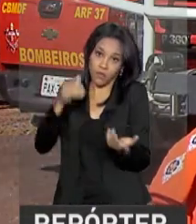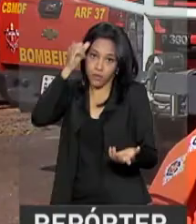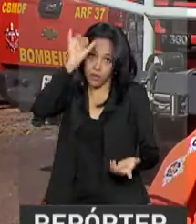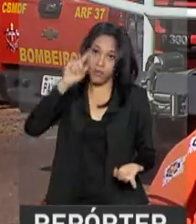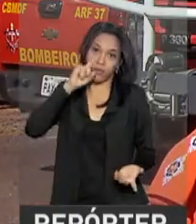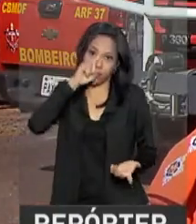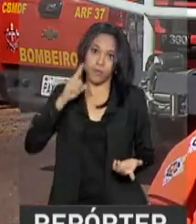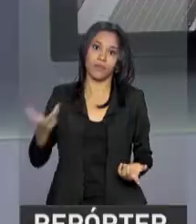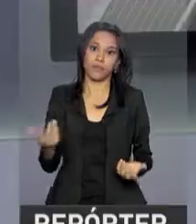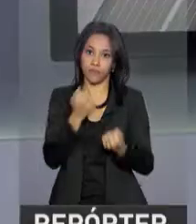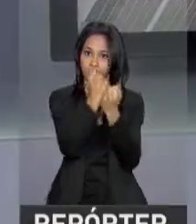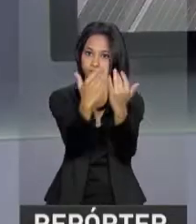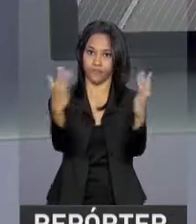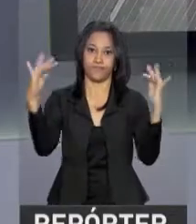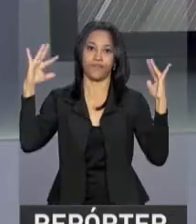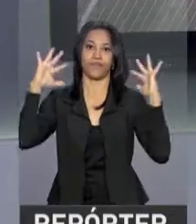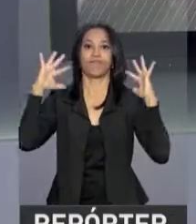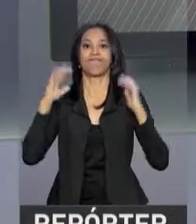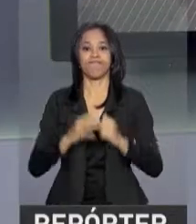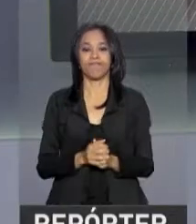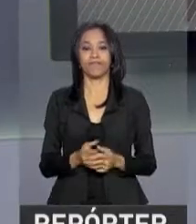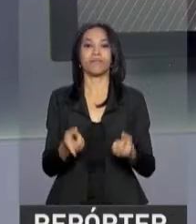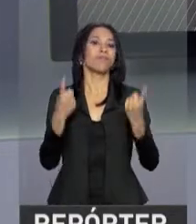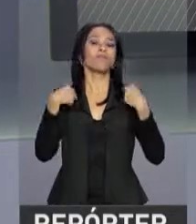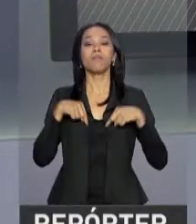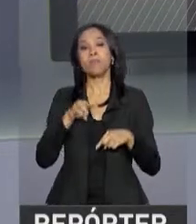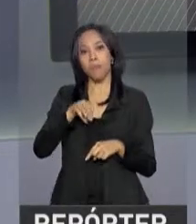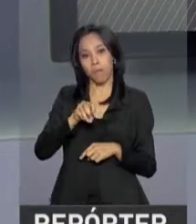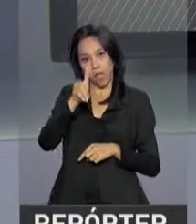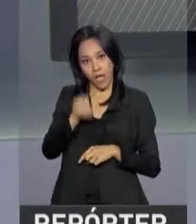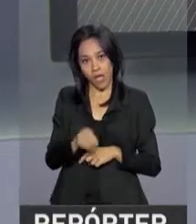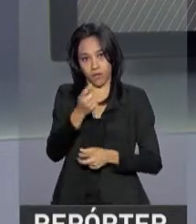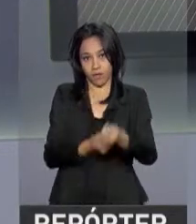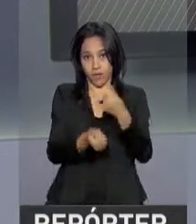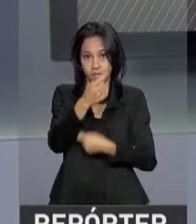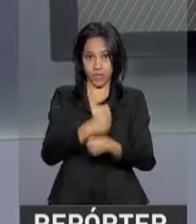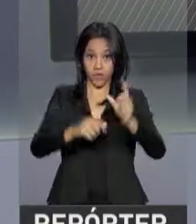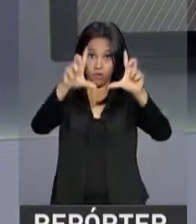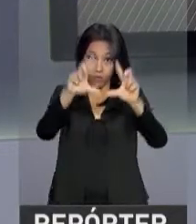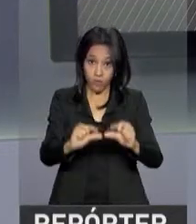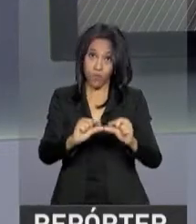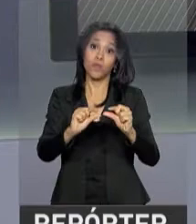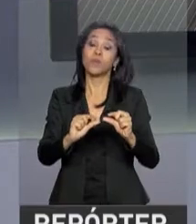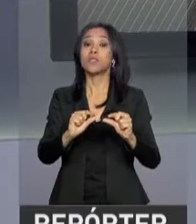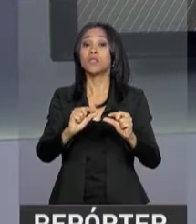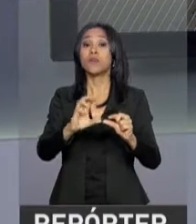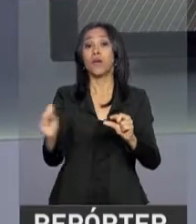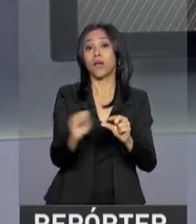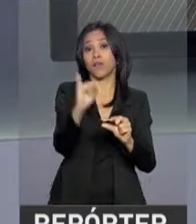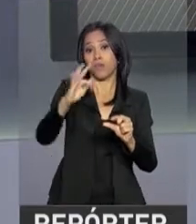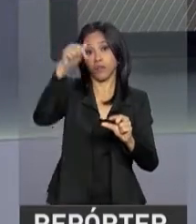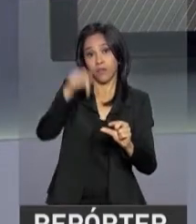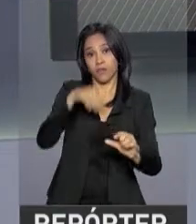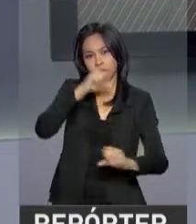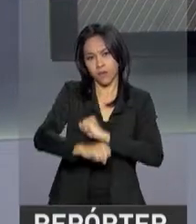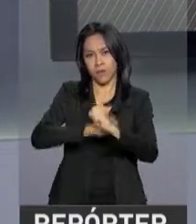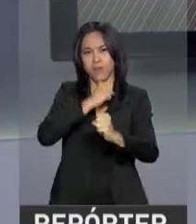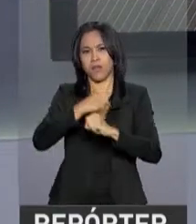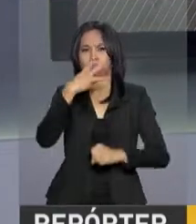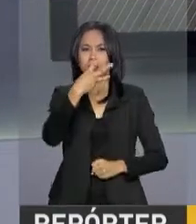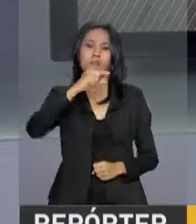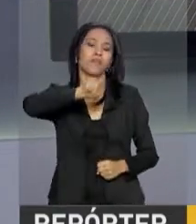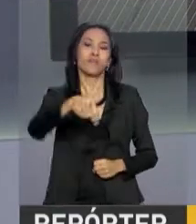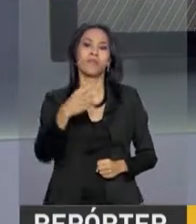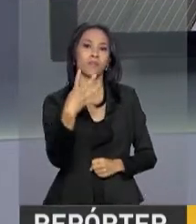riscos ao meio ambiente. O mercado financeiro voltou a reduzir a estimativa de inflação deste ano, que agora está em